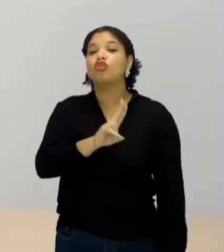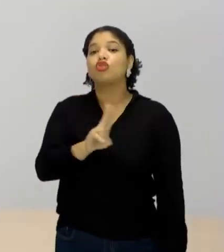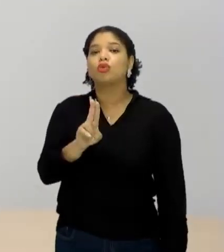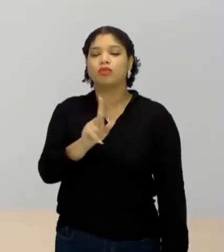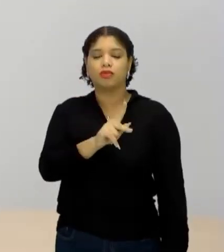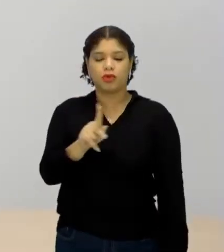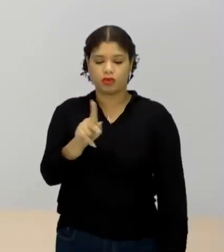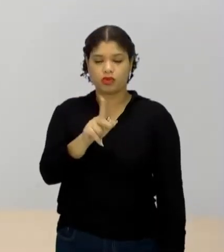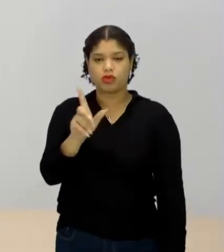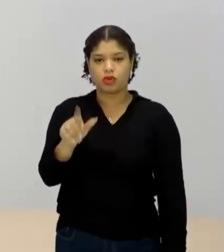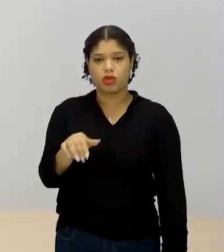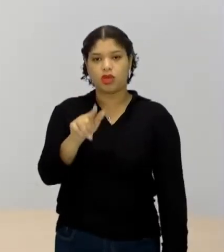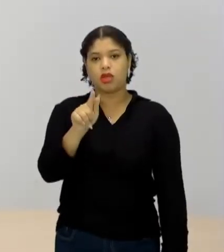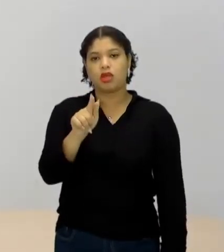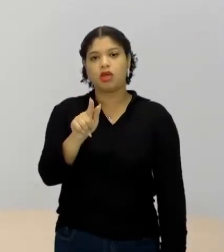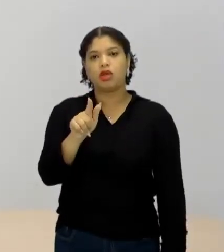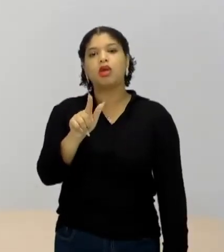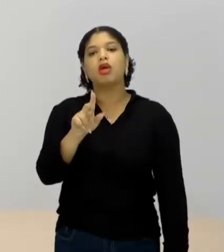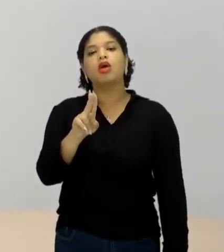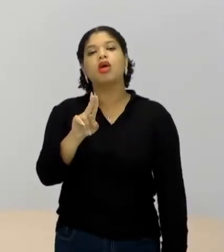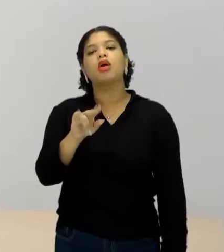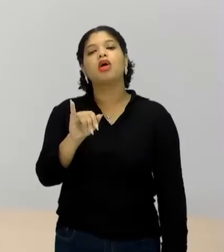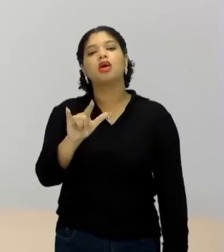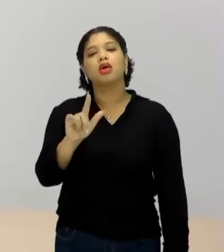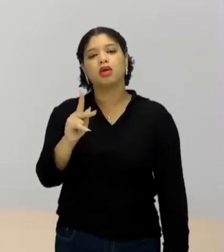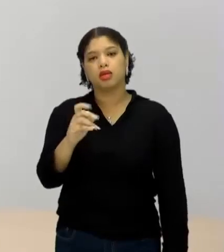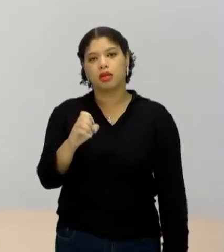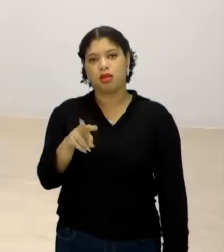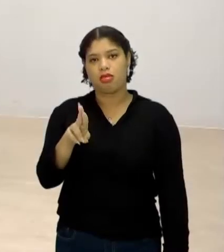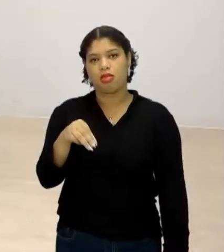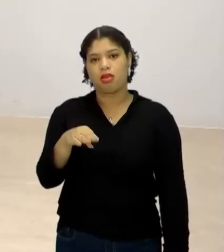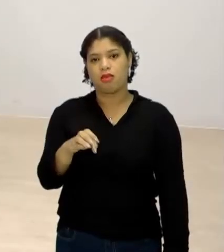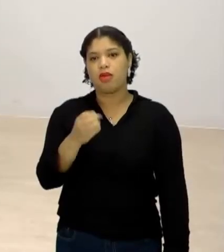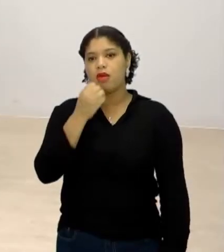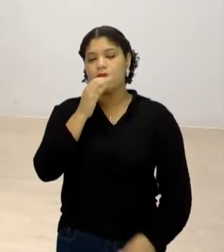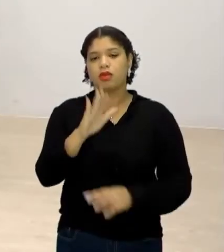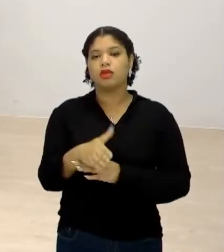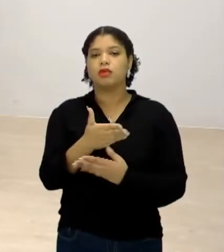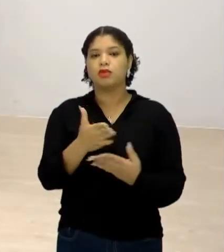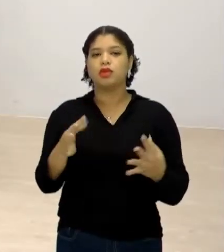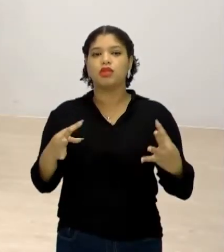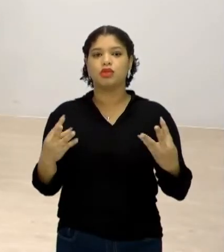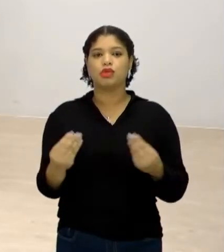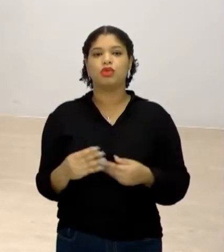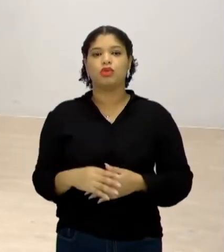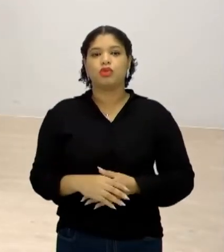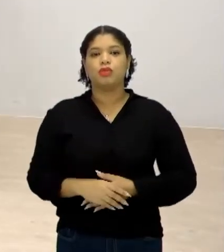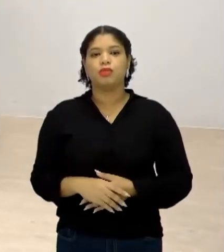Guilherme Belisário Gomes. Boa tarde a todos vocês. Vamos começar então. Ela já falou da habilidade, olha lá.